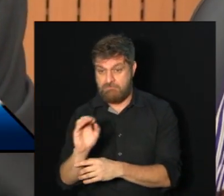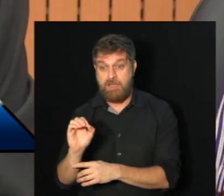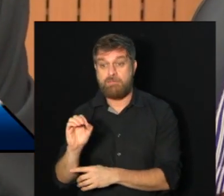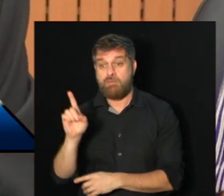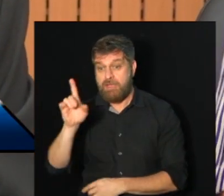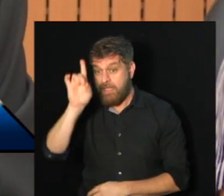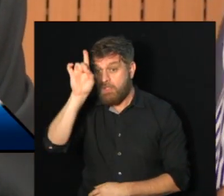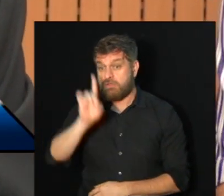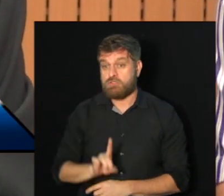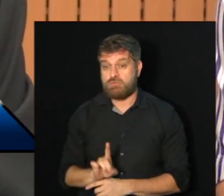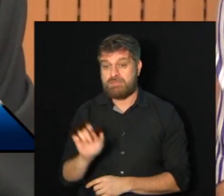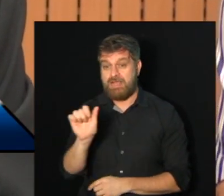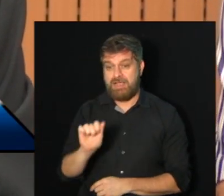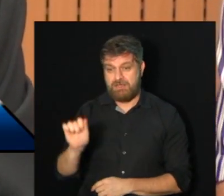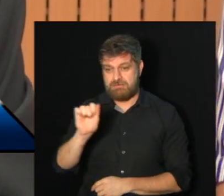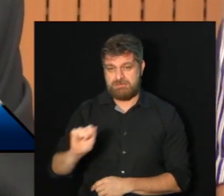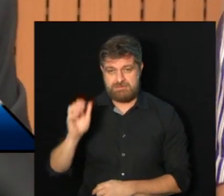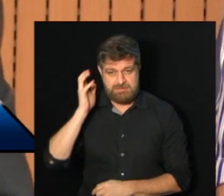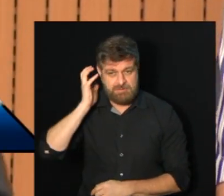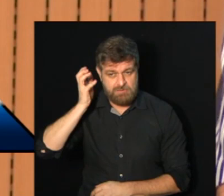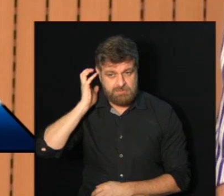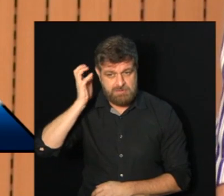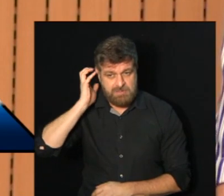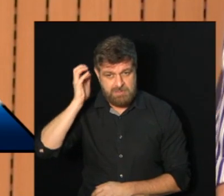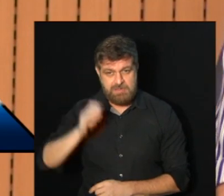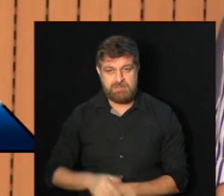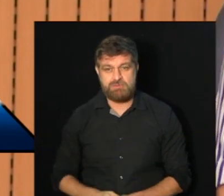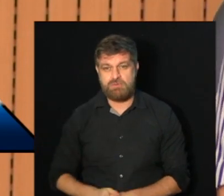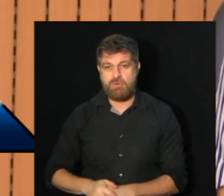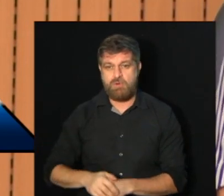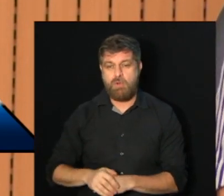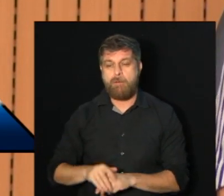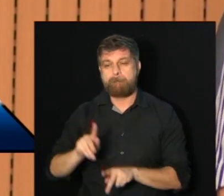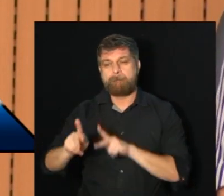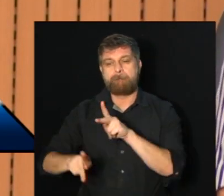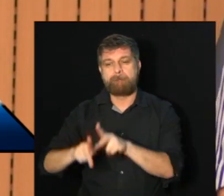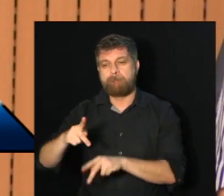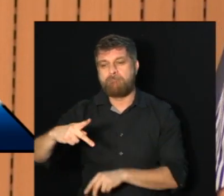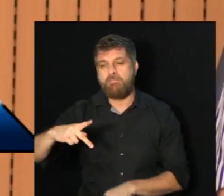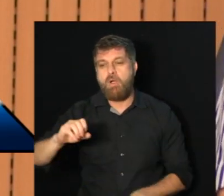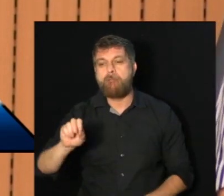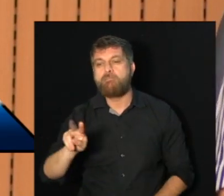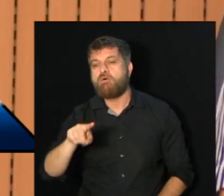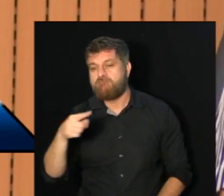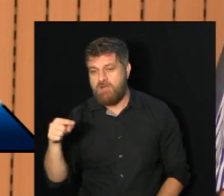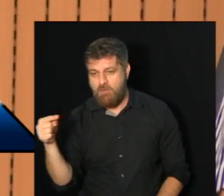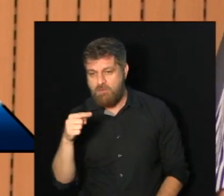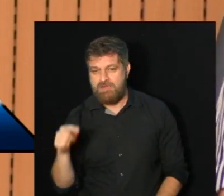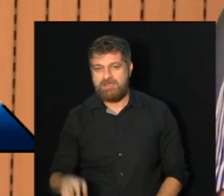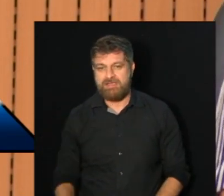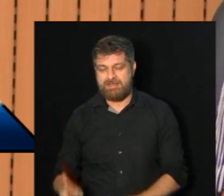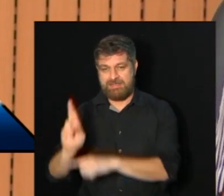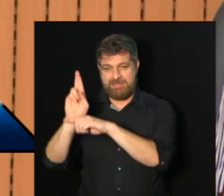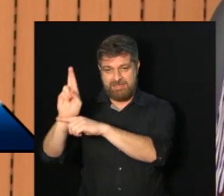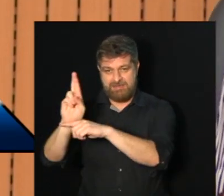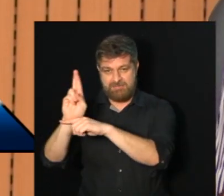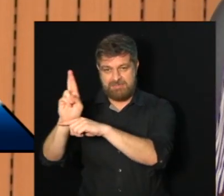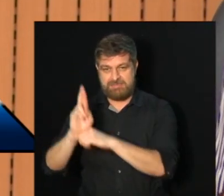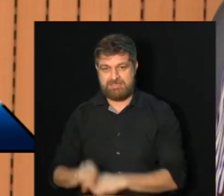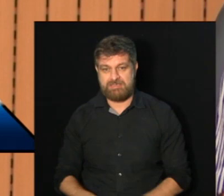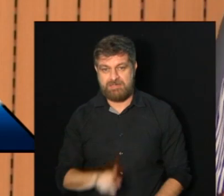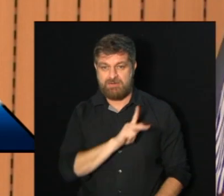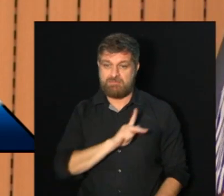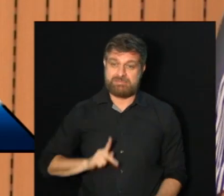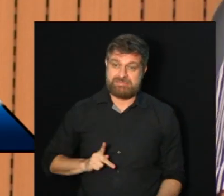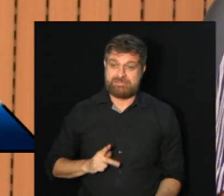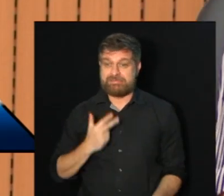da Associação dos Radioamadores Povão, e nesse momento ele representa o seu presidente, Antônio Perina, que não